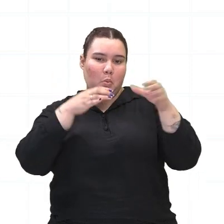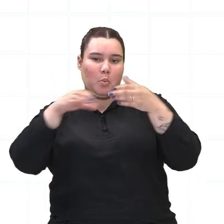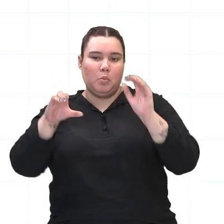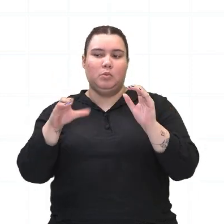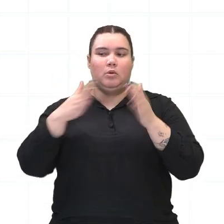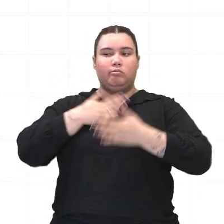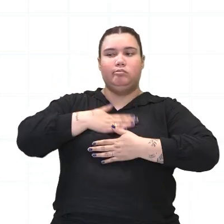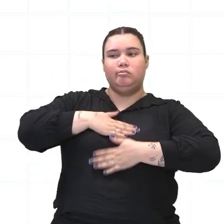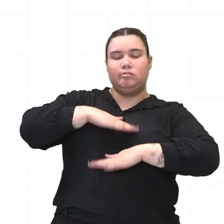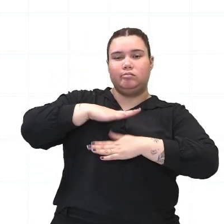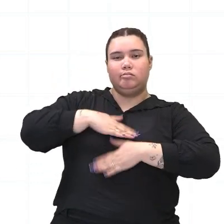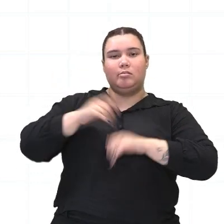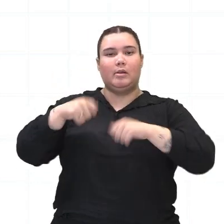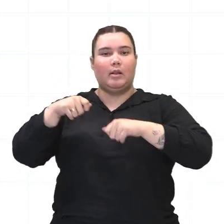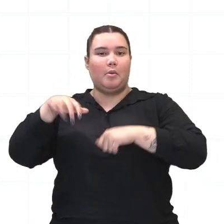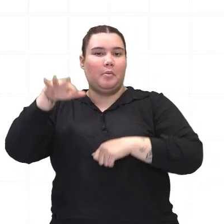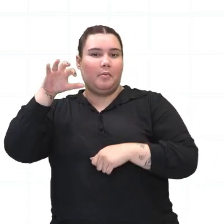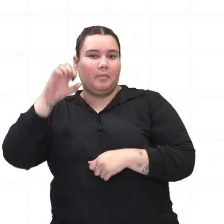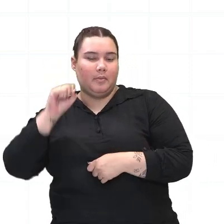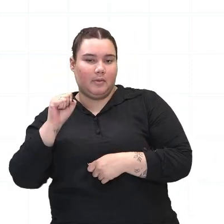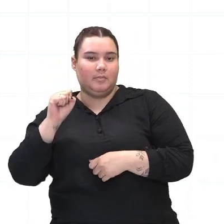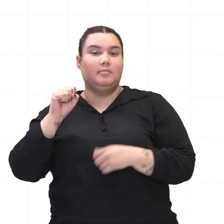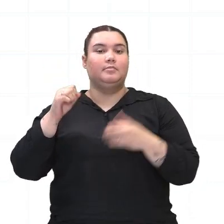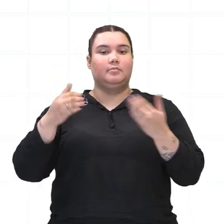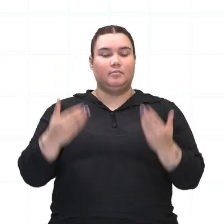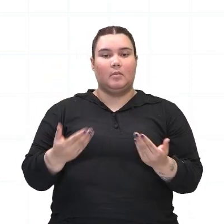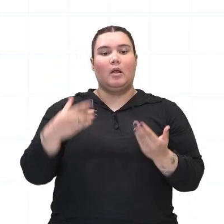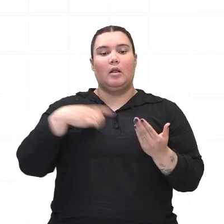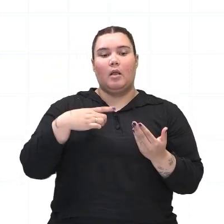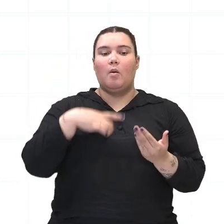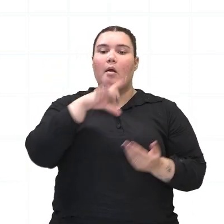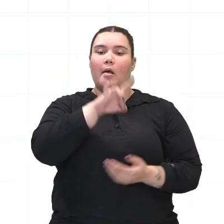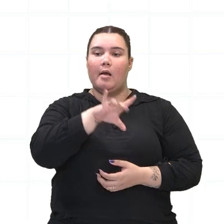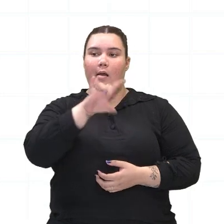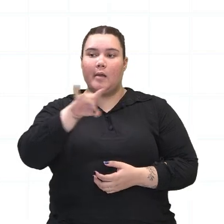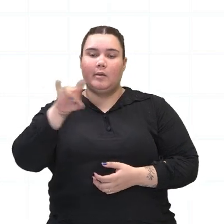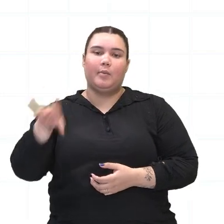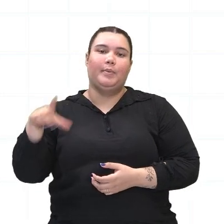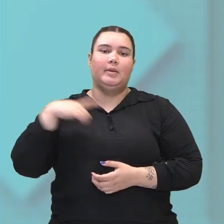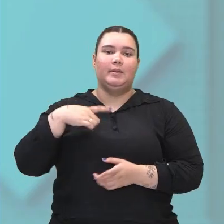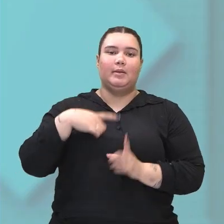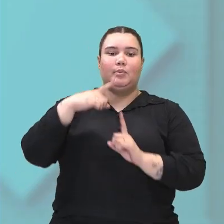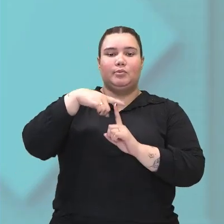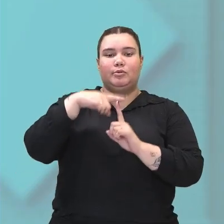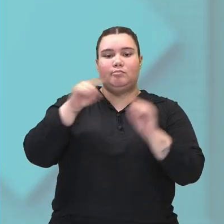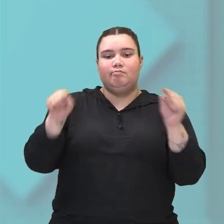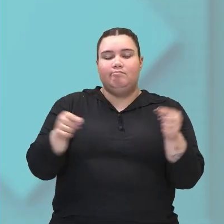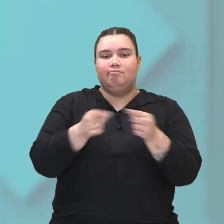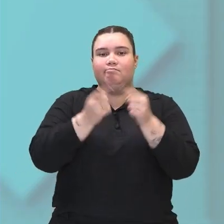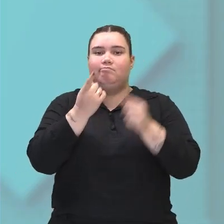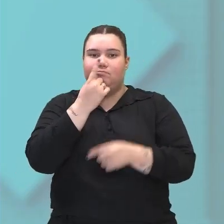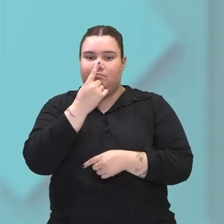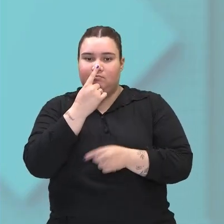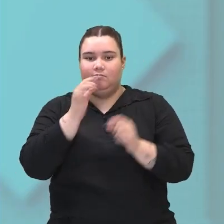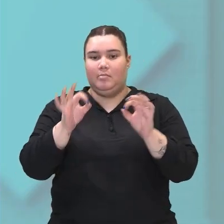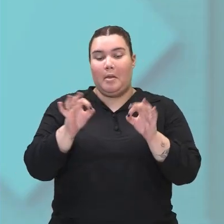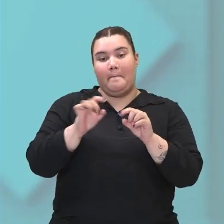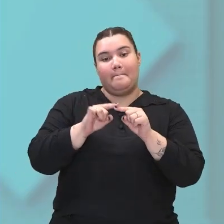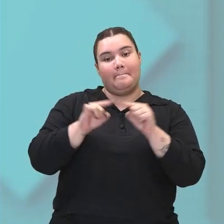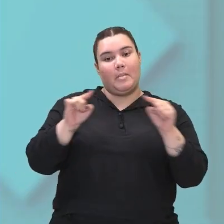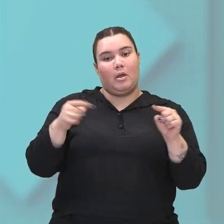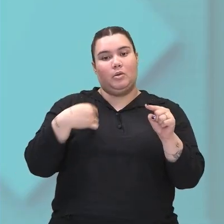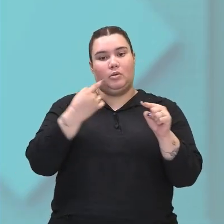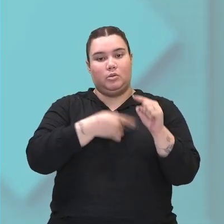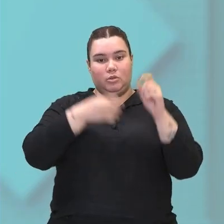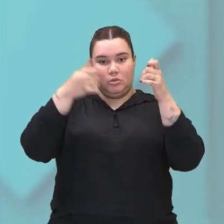por outros. Então, cada um vai ter ali o seu agrado. Porém, quando falamos isso,